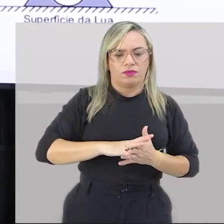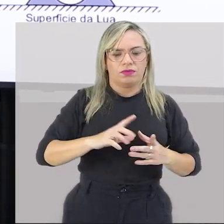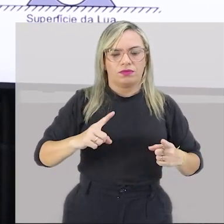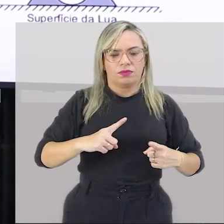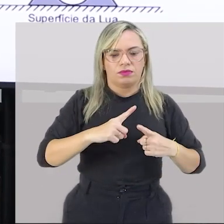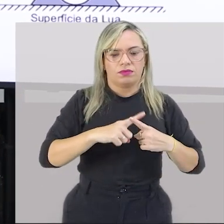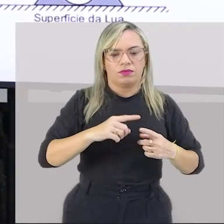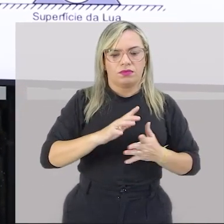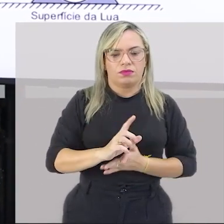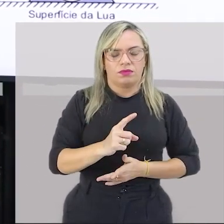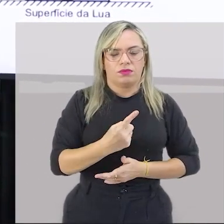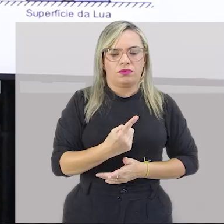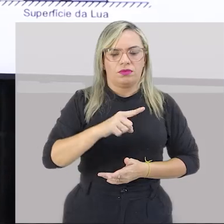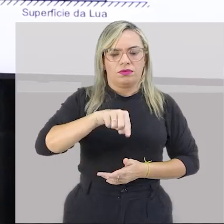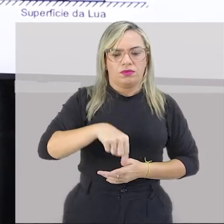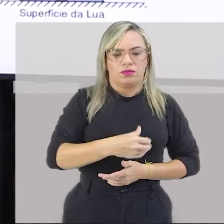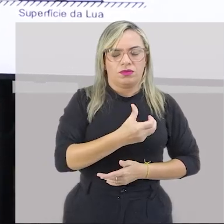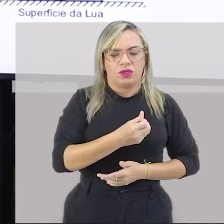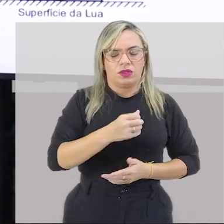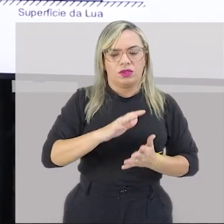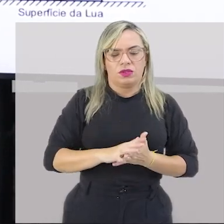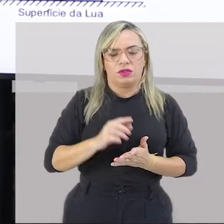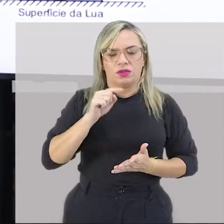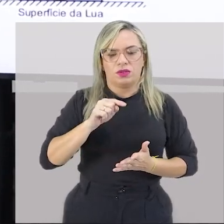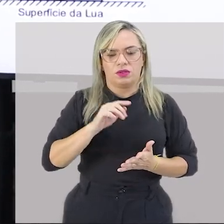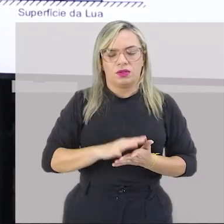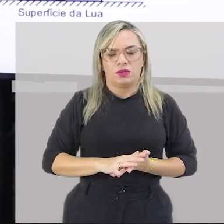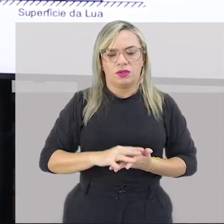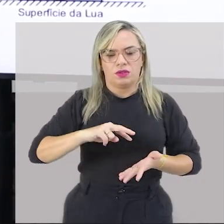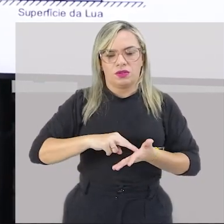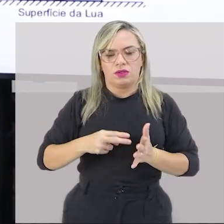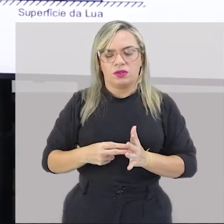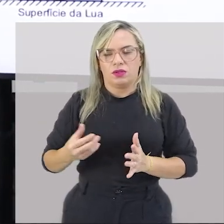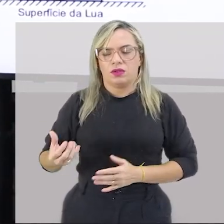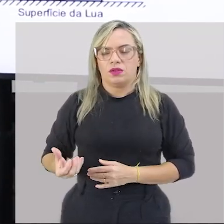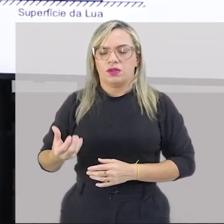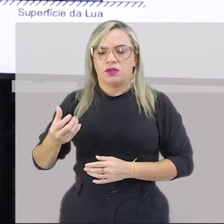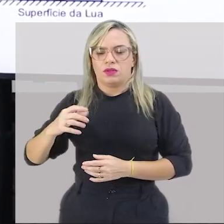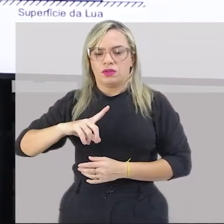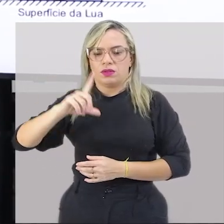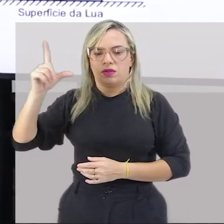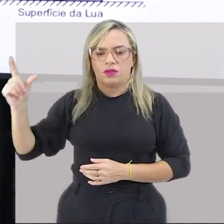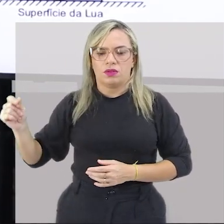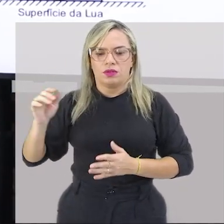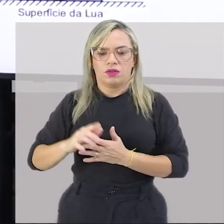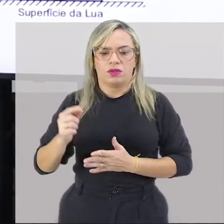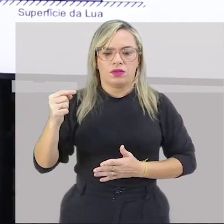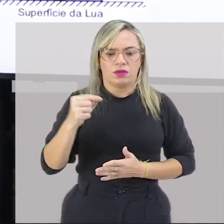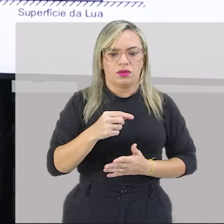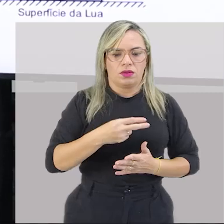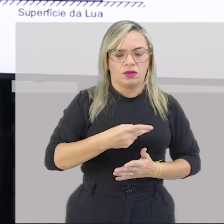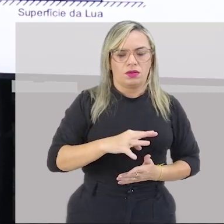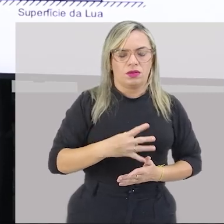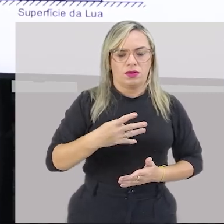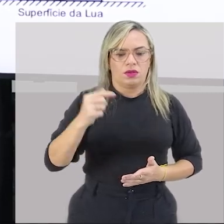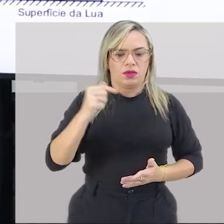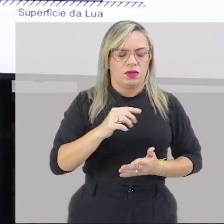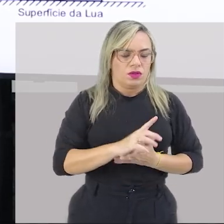que é 1,6, que é igual a 4. Esse 1,6 que está multiplicando vai passar para o segundo membro